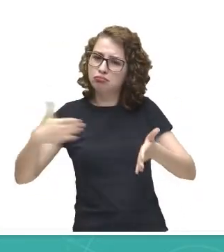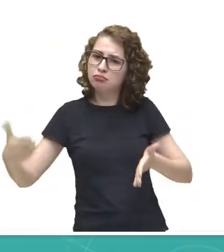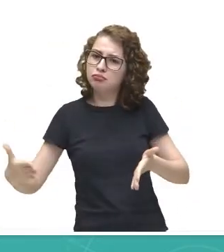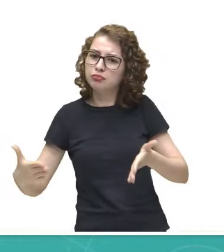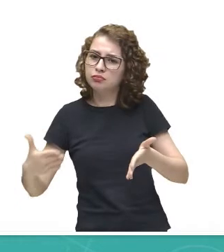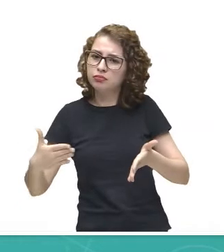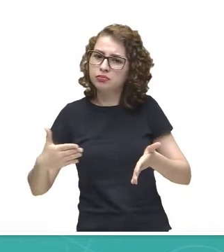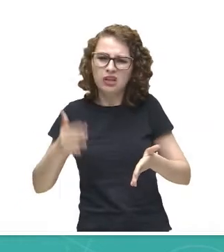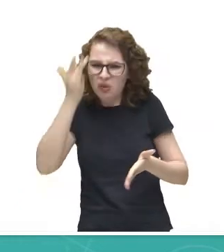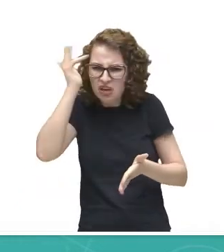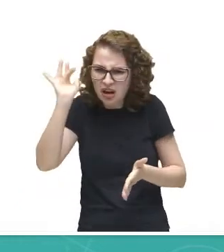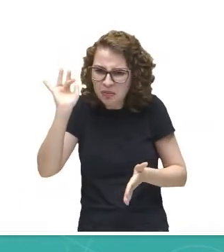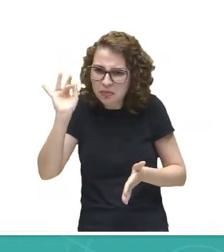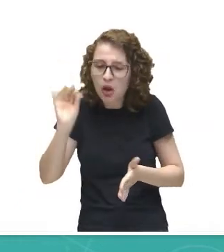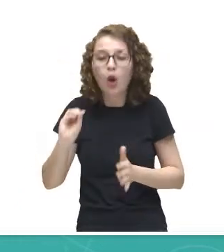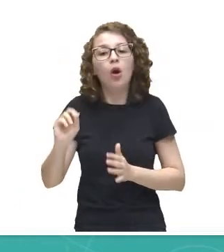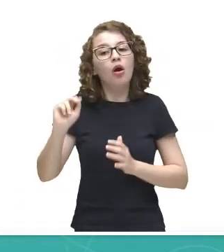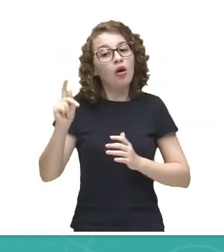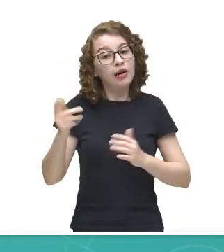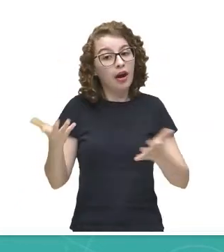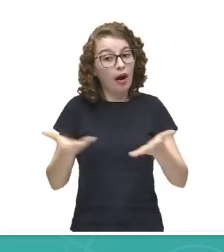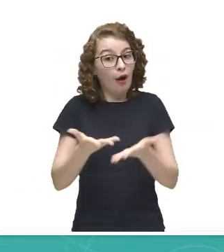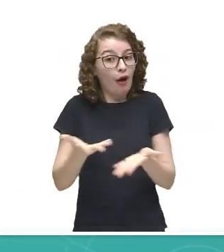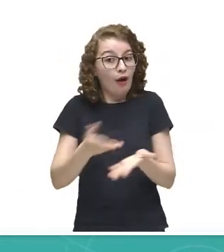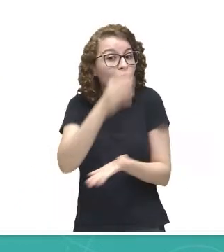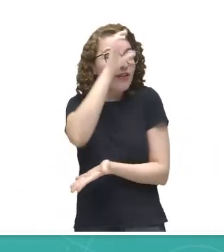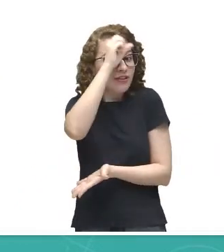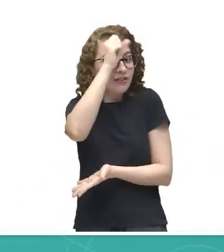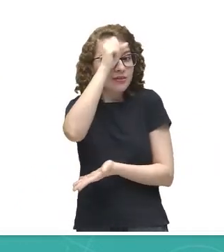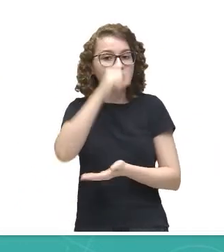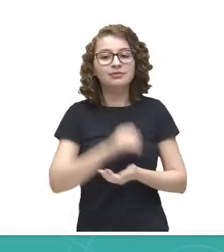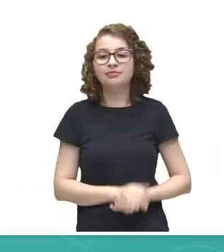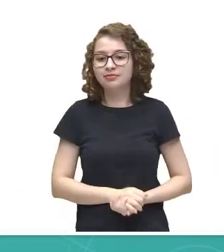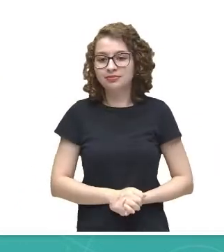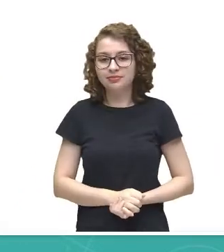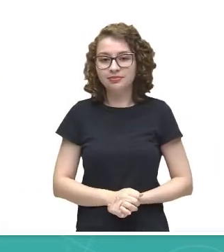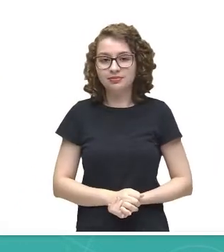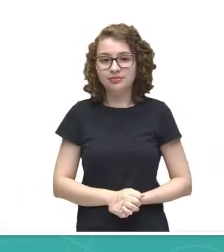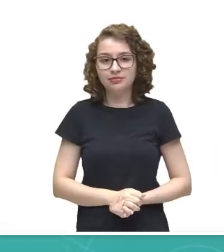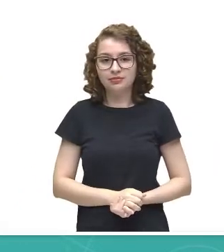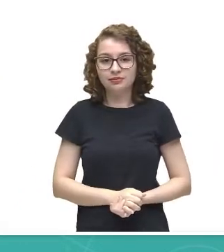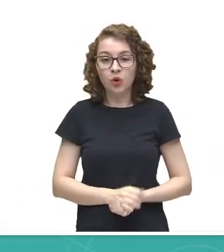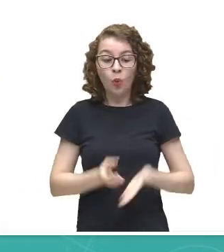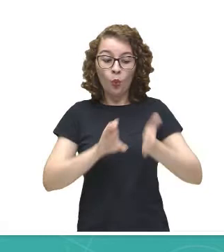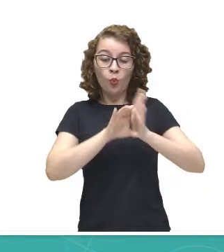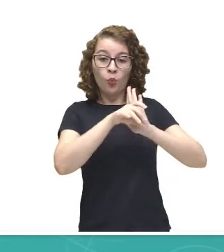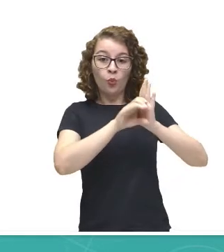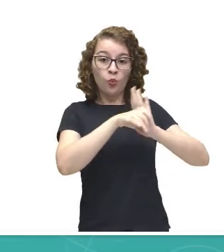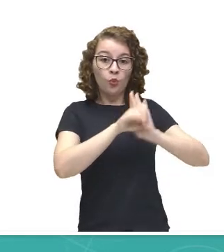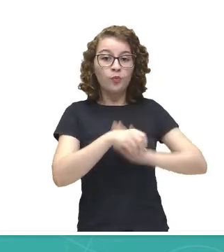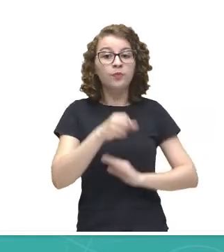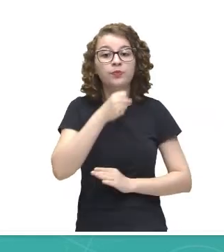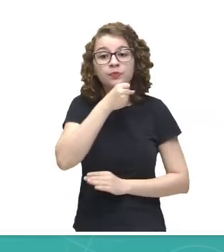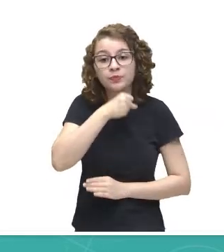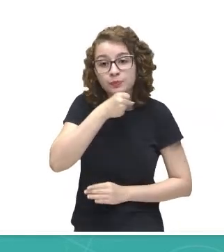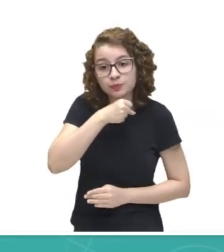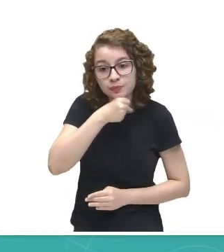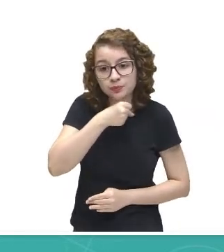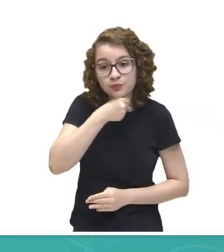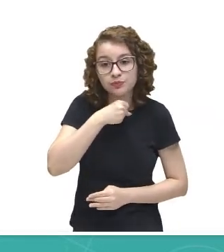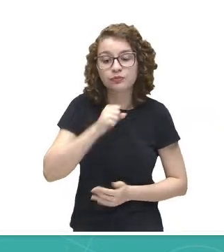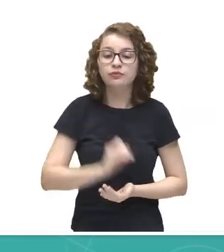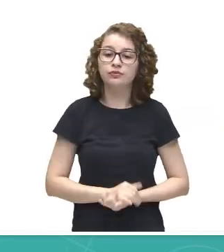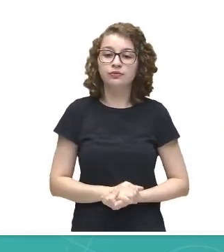preocupem porque nós iremos aprender nessa aula. Vamos lá? Então a gente começa com o conceito de envelhecimento.